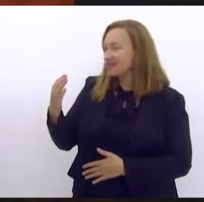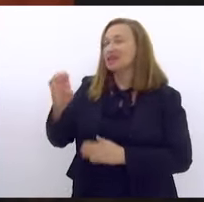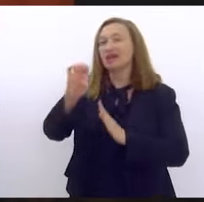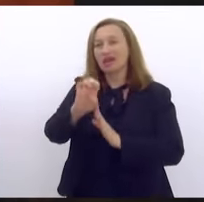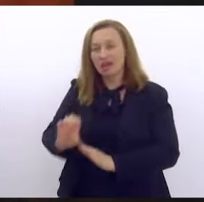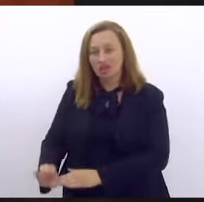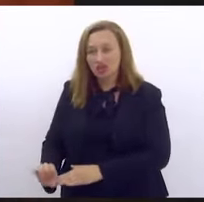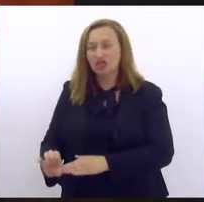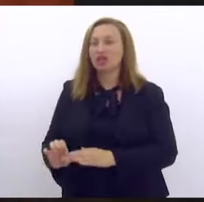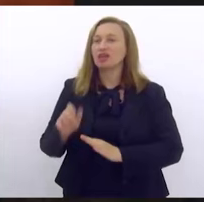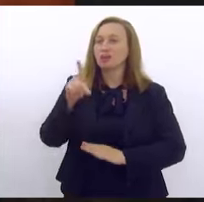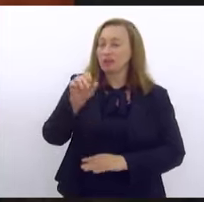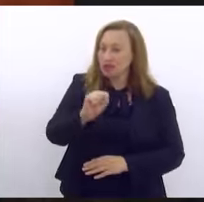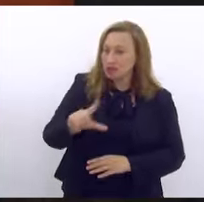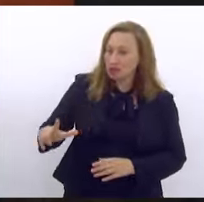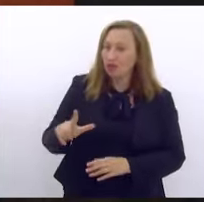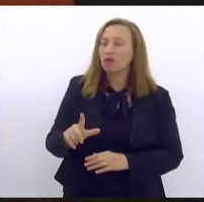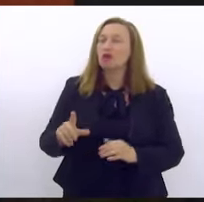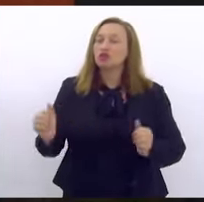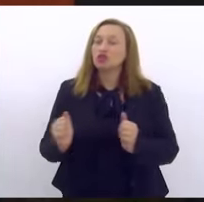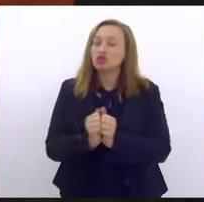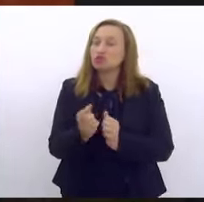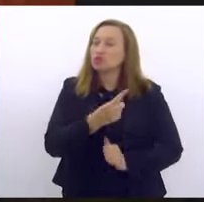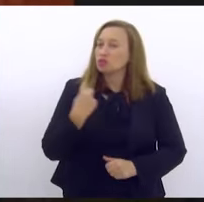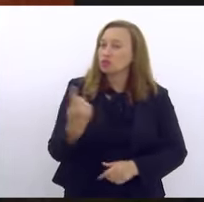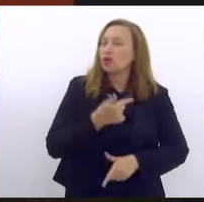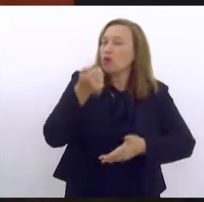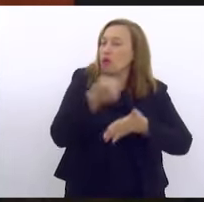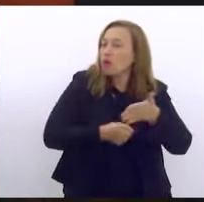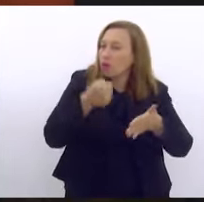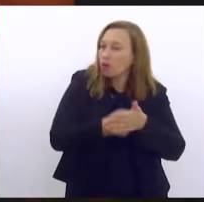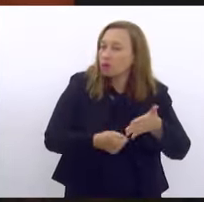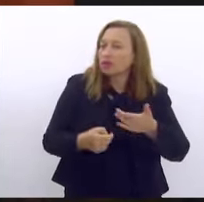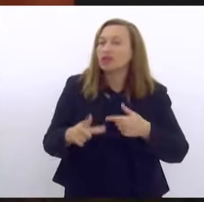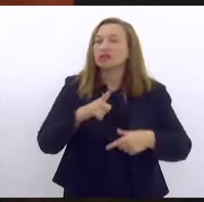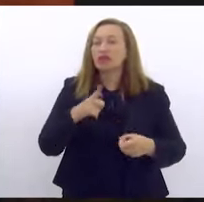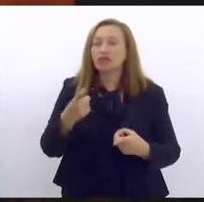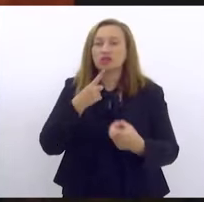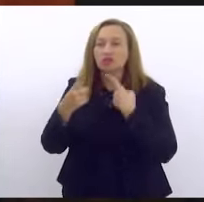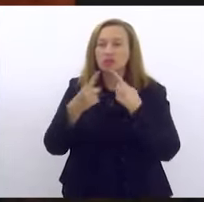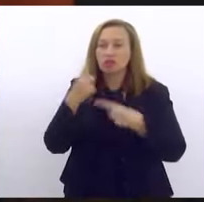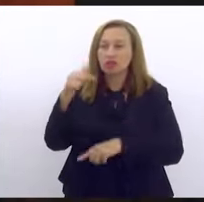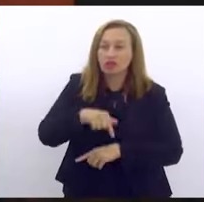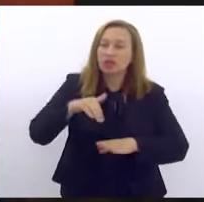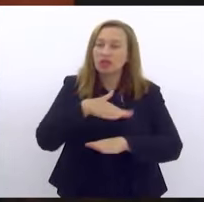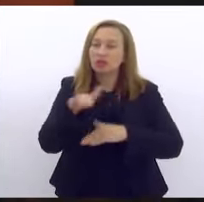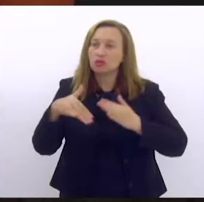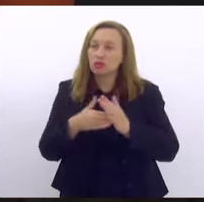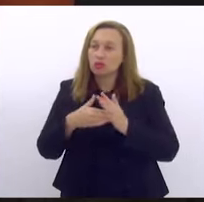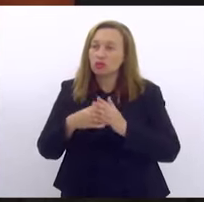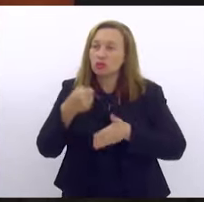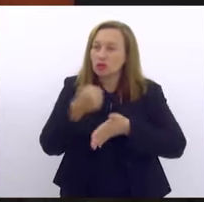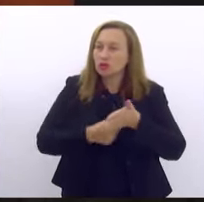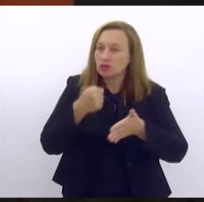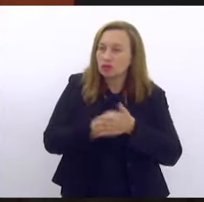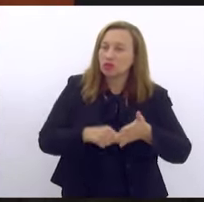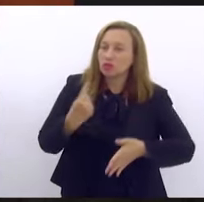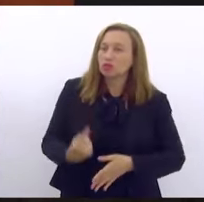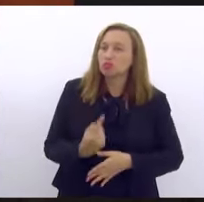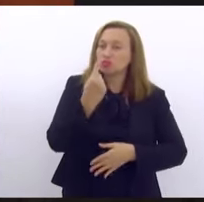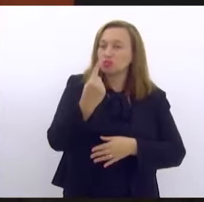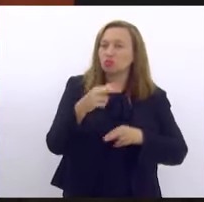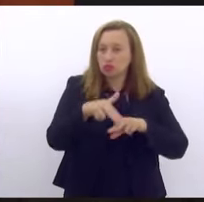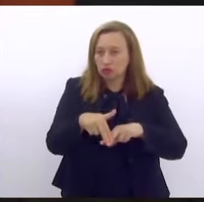Serafina, todo mundo que junto aqui com a gente luta, né, que tem debates aqui, que é todo mundo em prol de uma coisa só. Então, assim, vale o